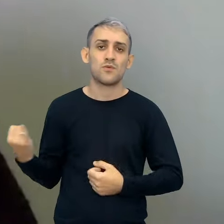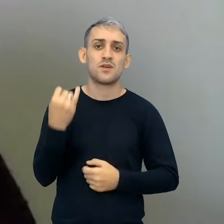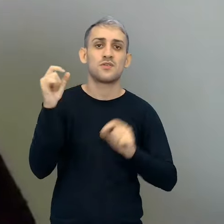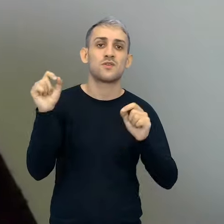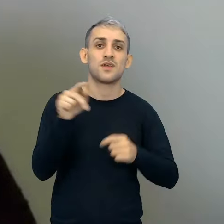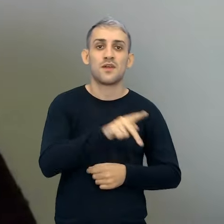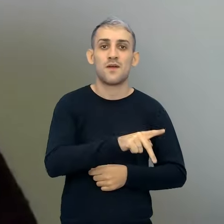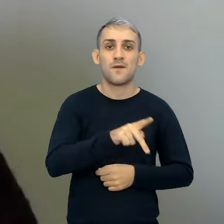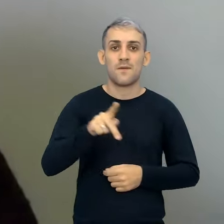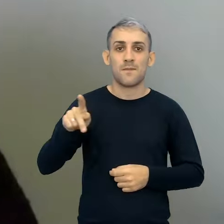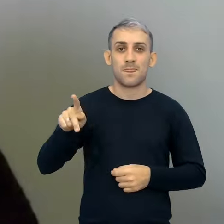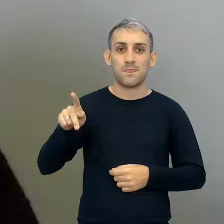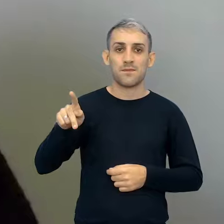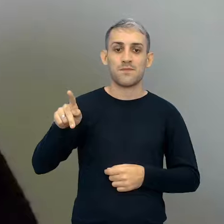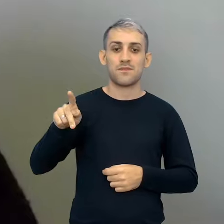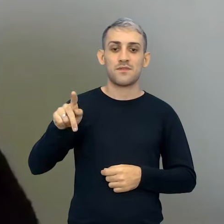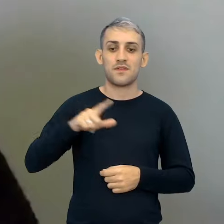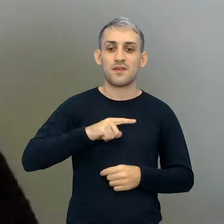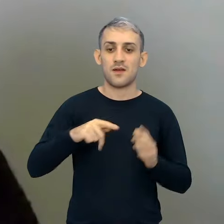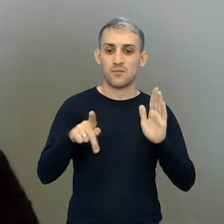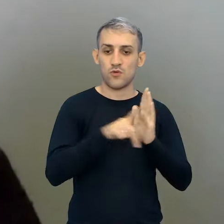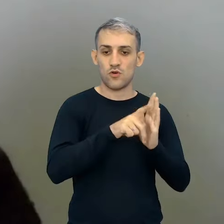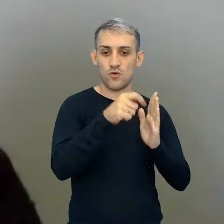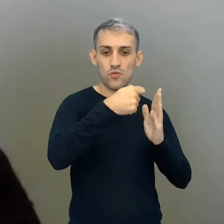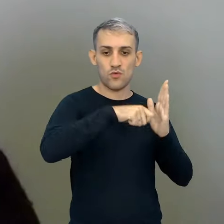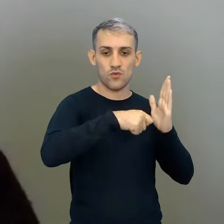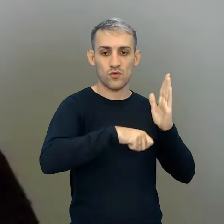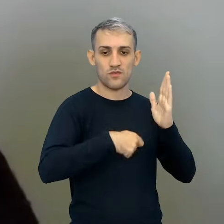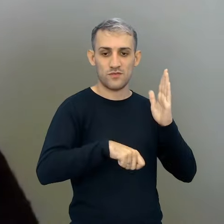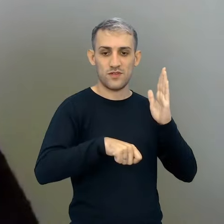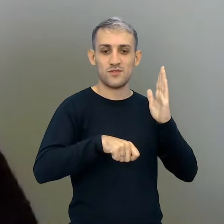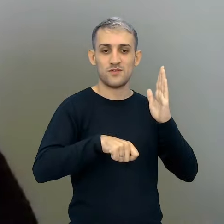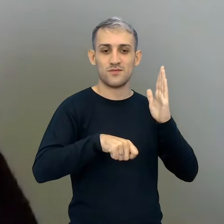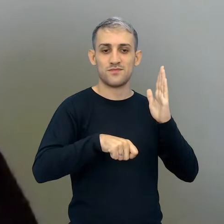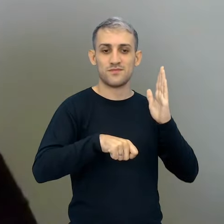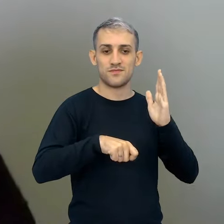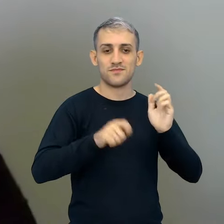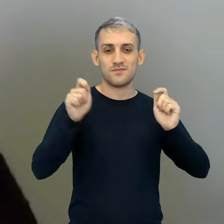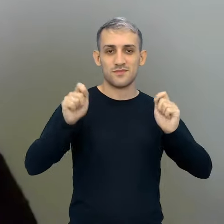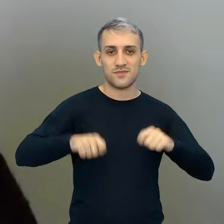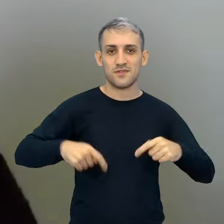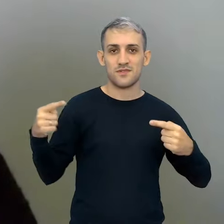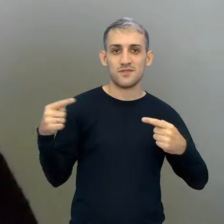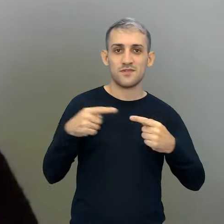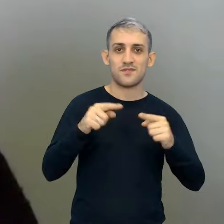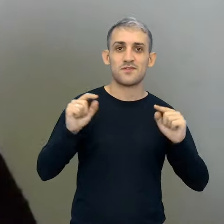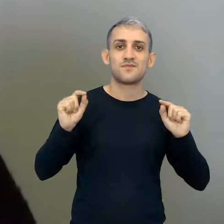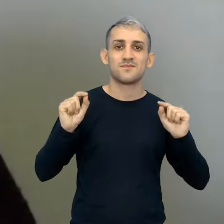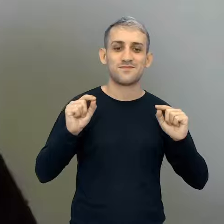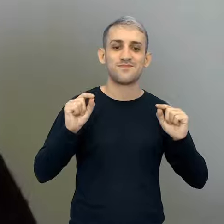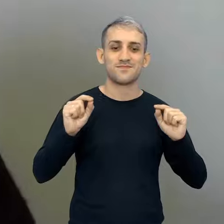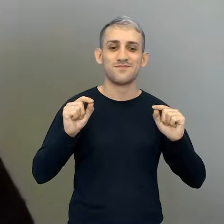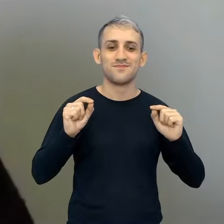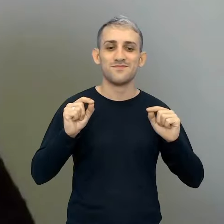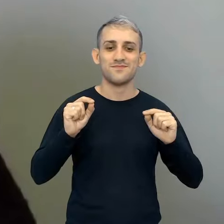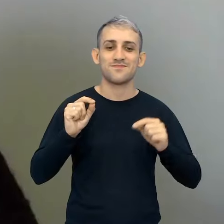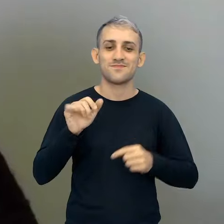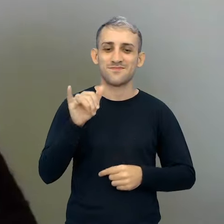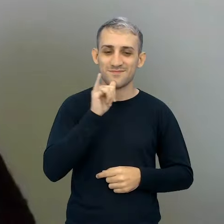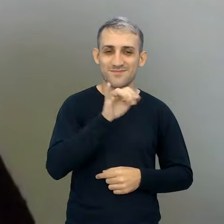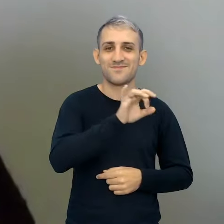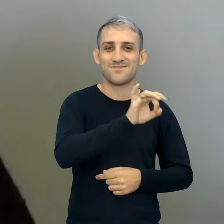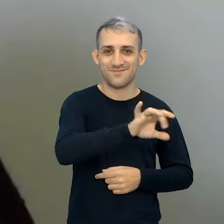crie as suas próprias rubricas que orientem os seus estudantes de acordo com o conhecimento de mundo de cada um